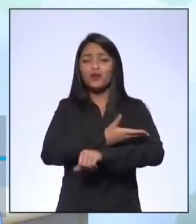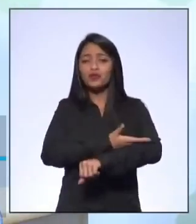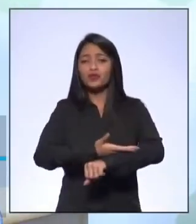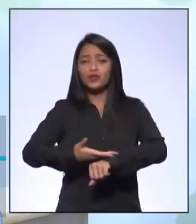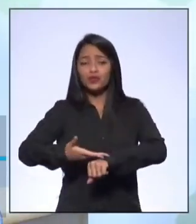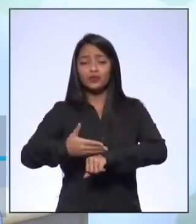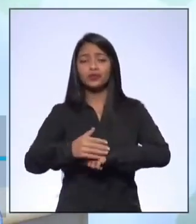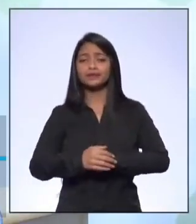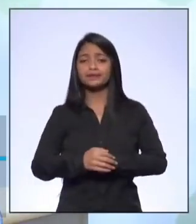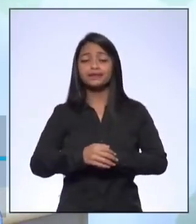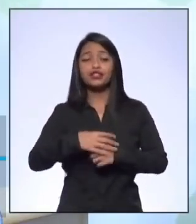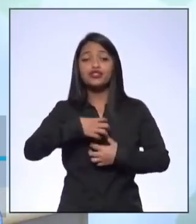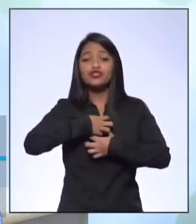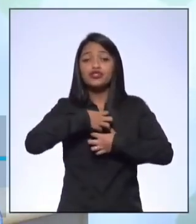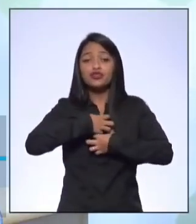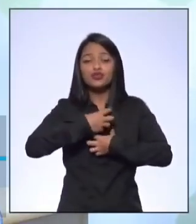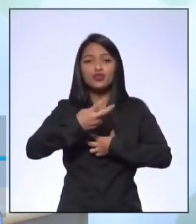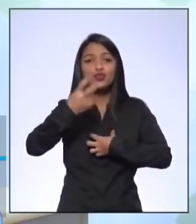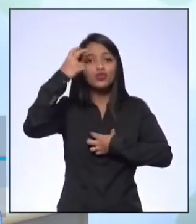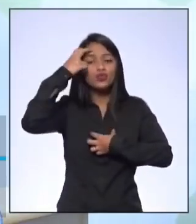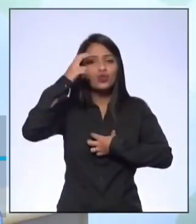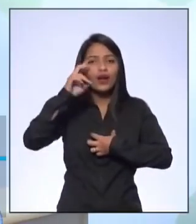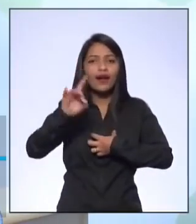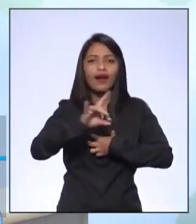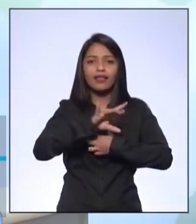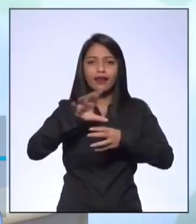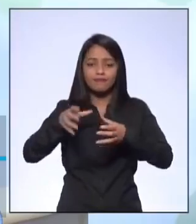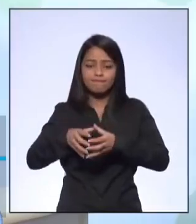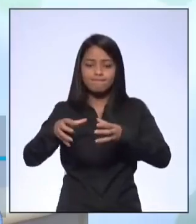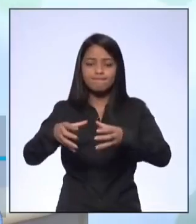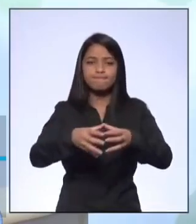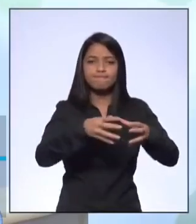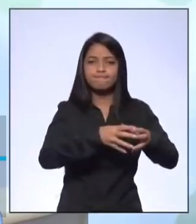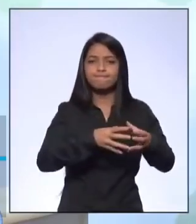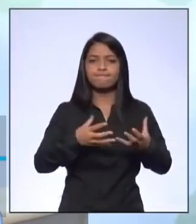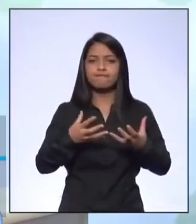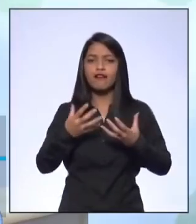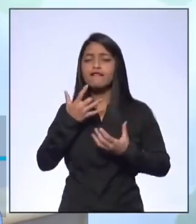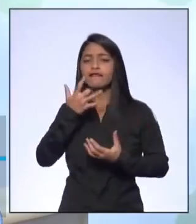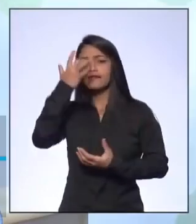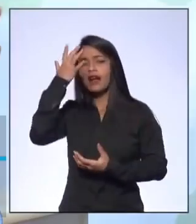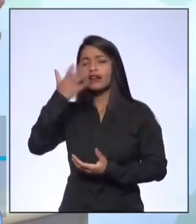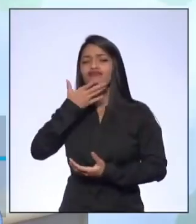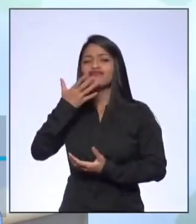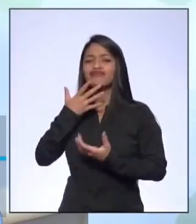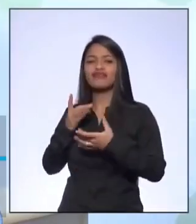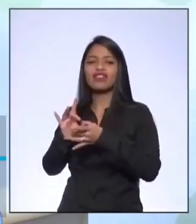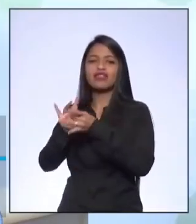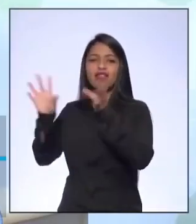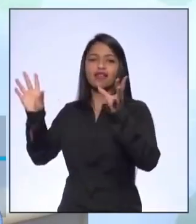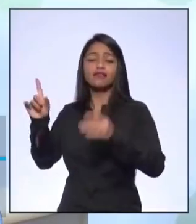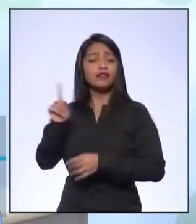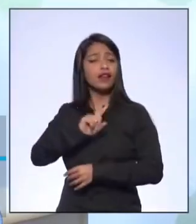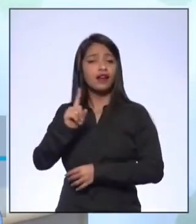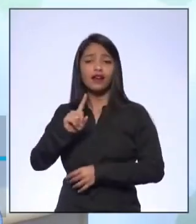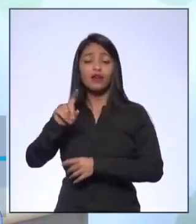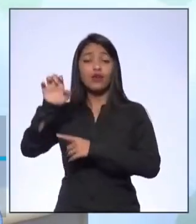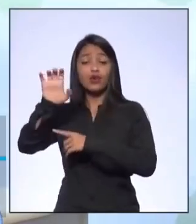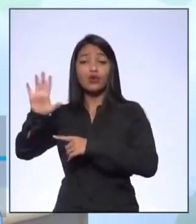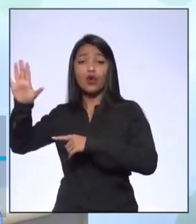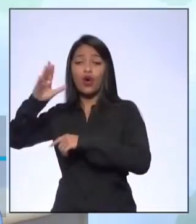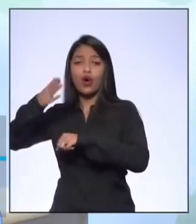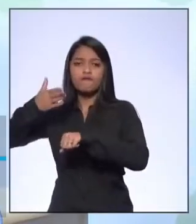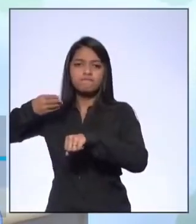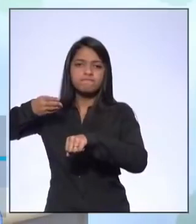o jeito cultural desses povos. Quando os europeus eles adentram nos